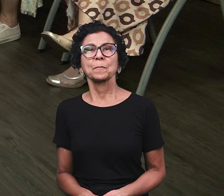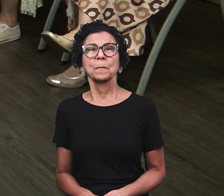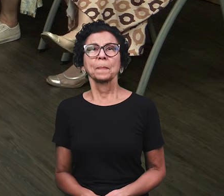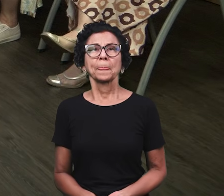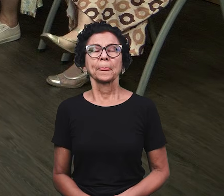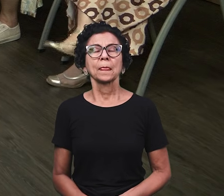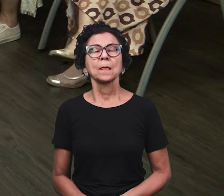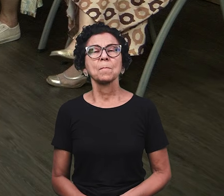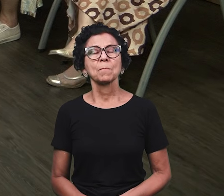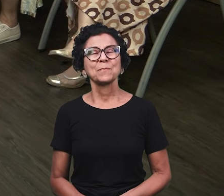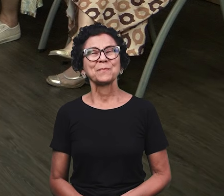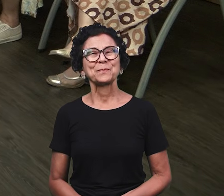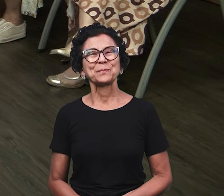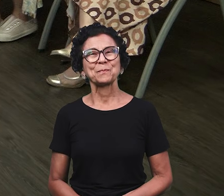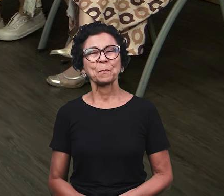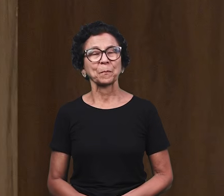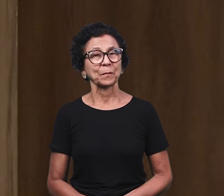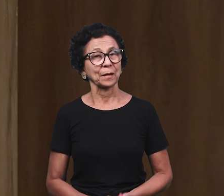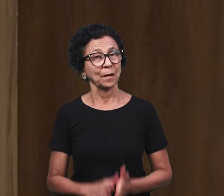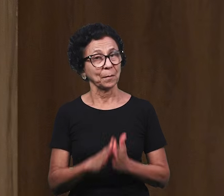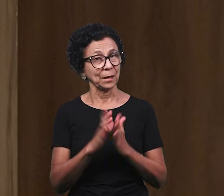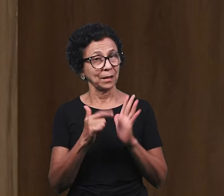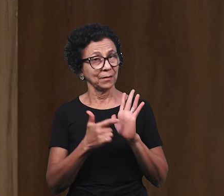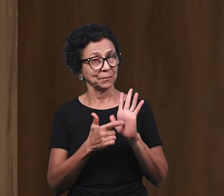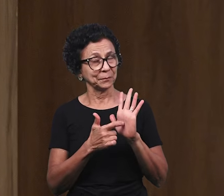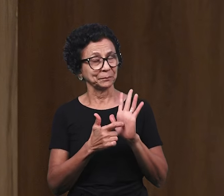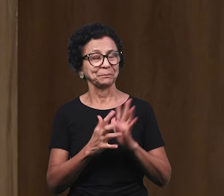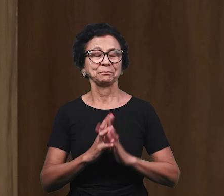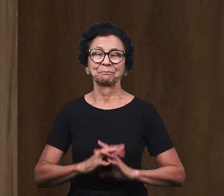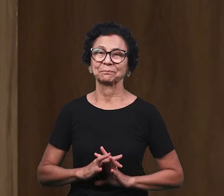Nós vamos responder também na palavra.